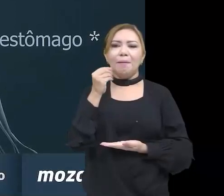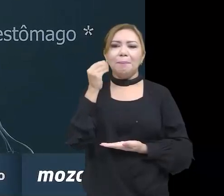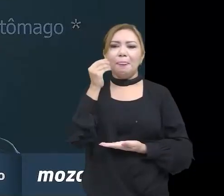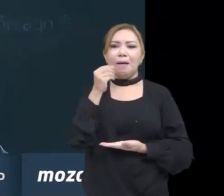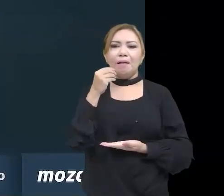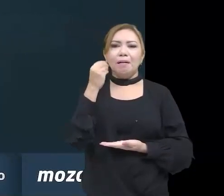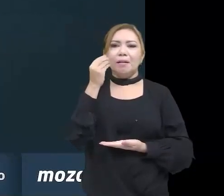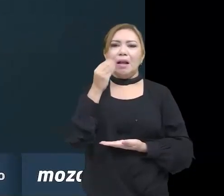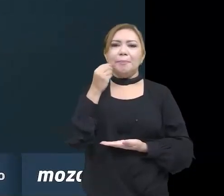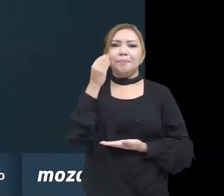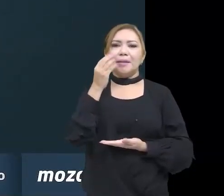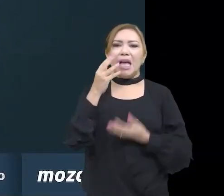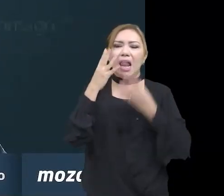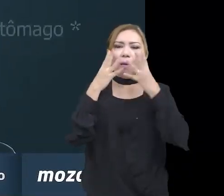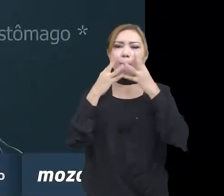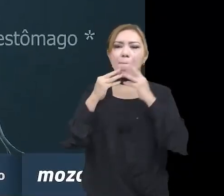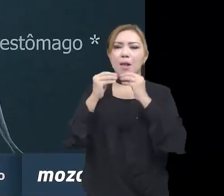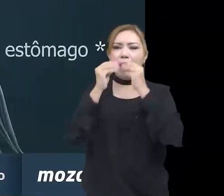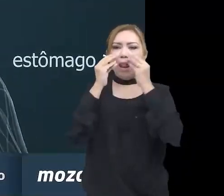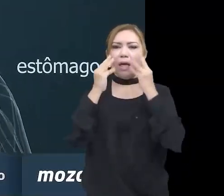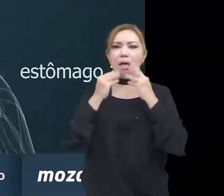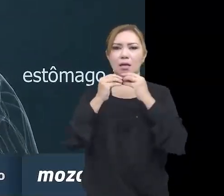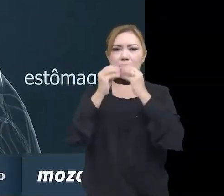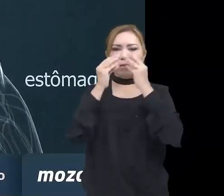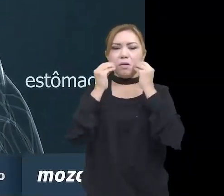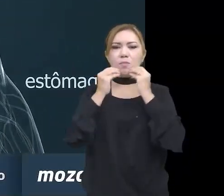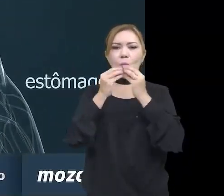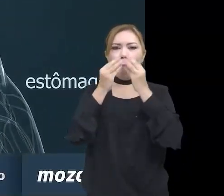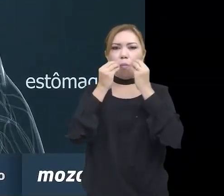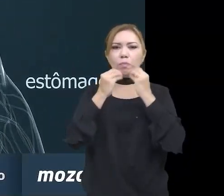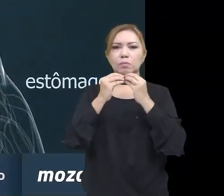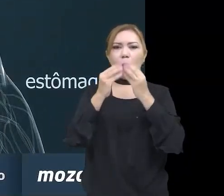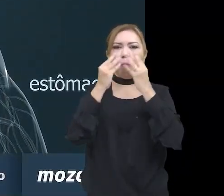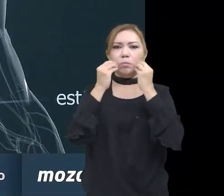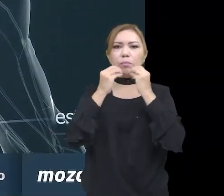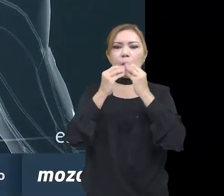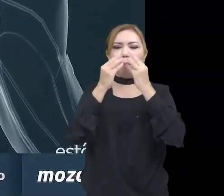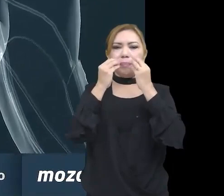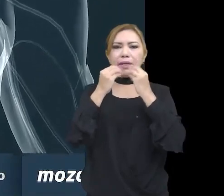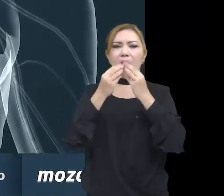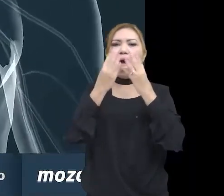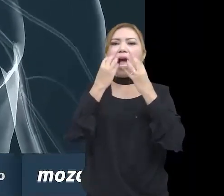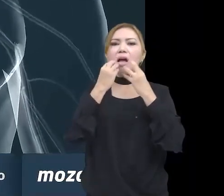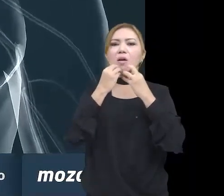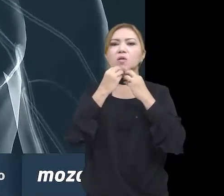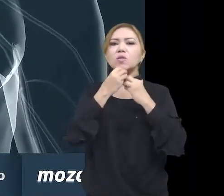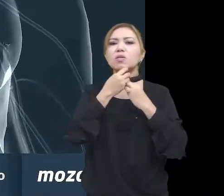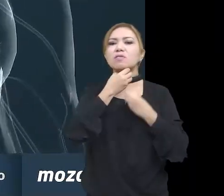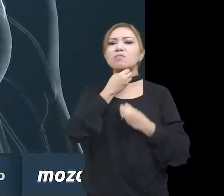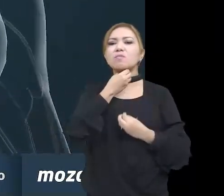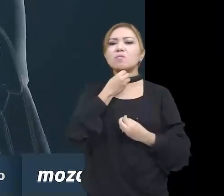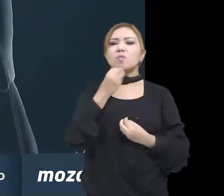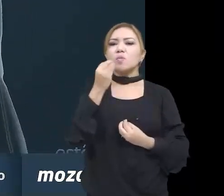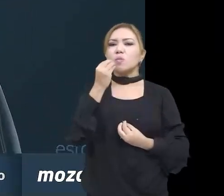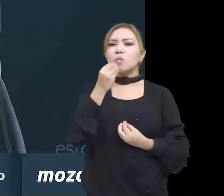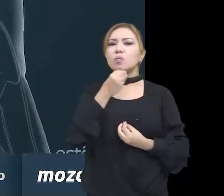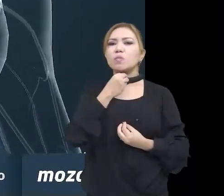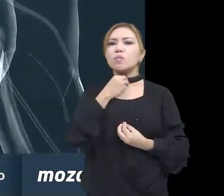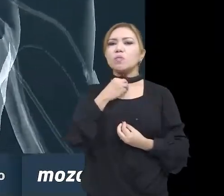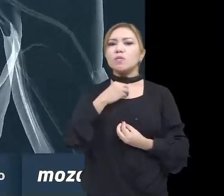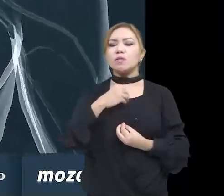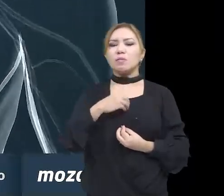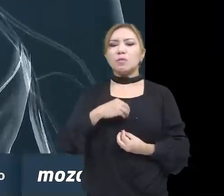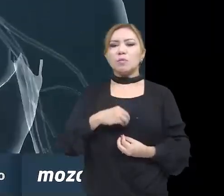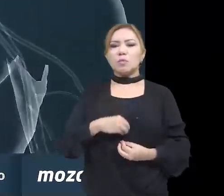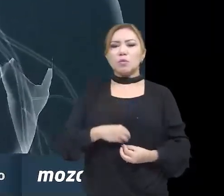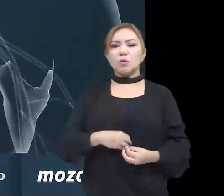a faringe, né? Em seguida, o alimento segue para o estômago e passa